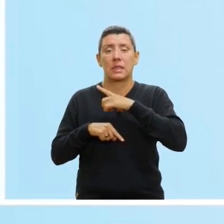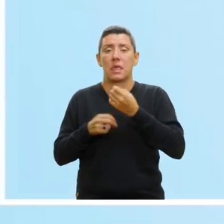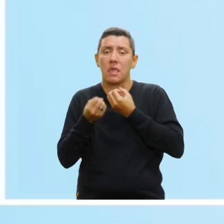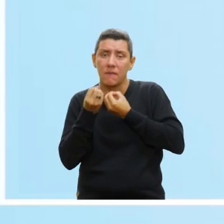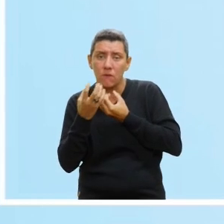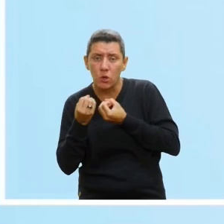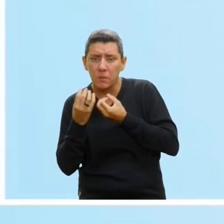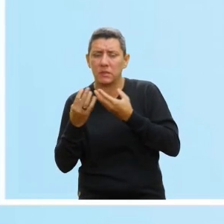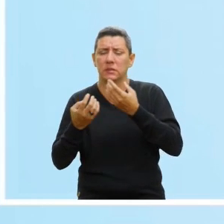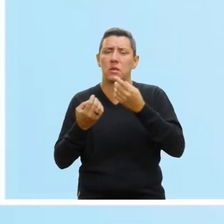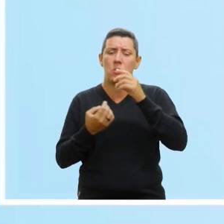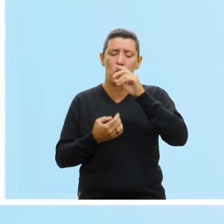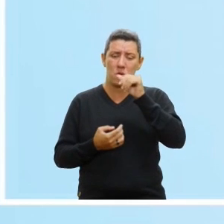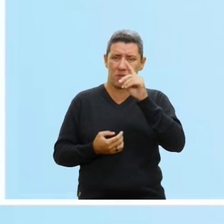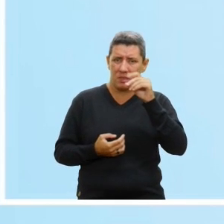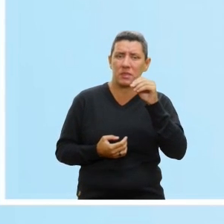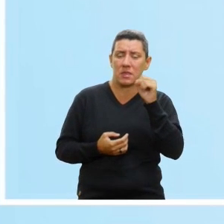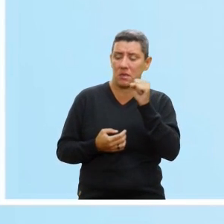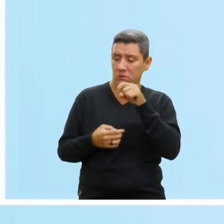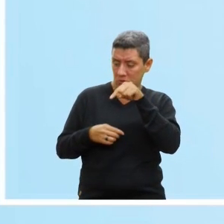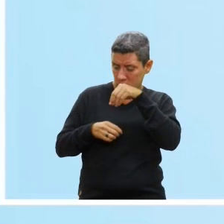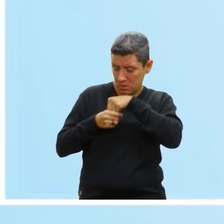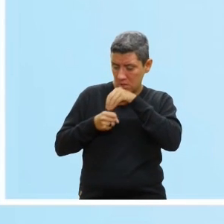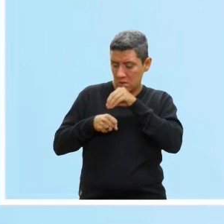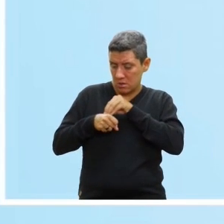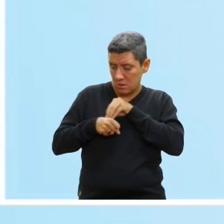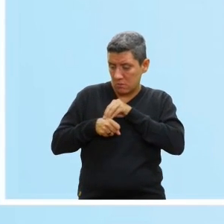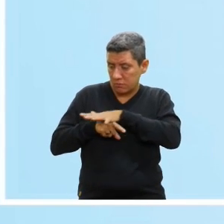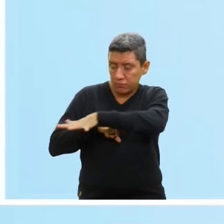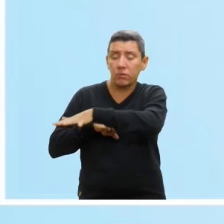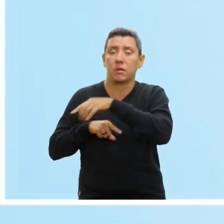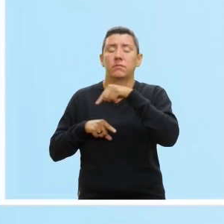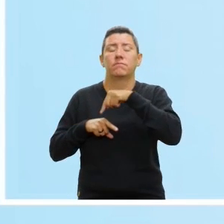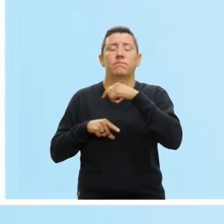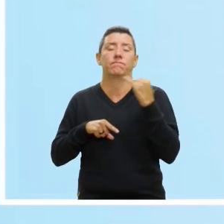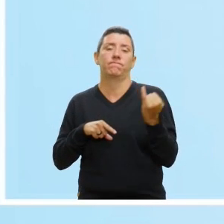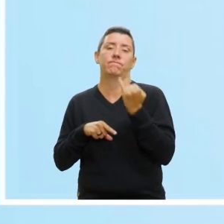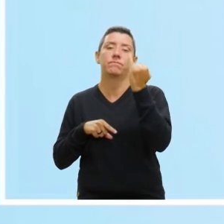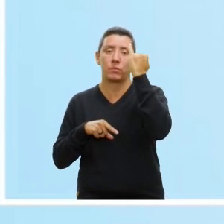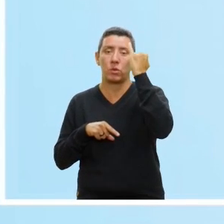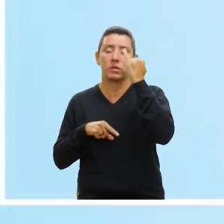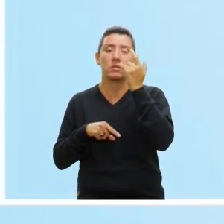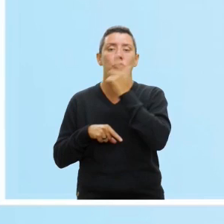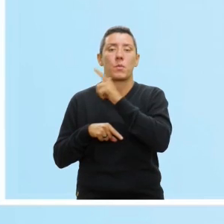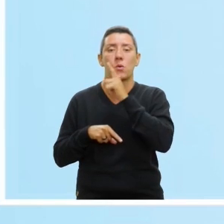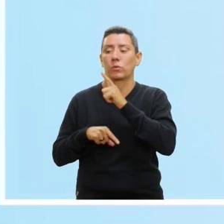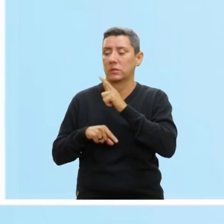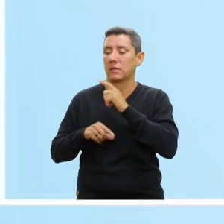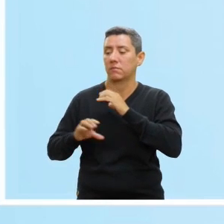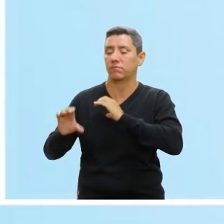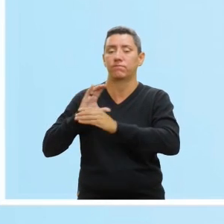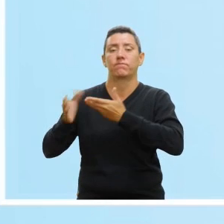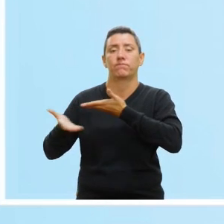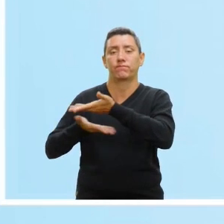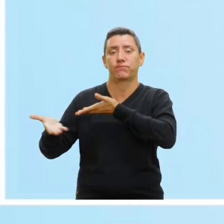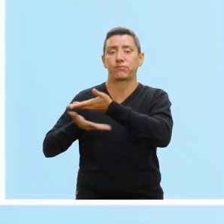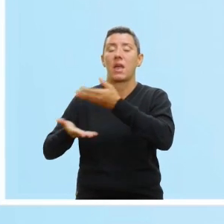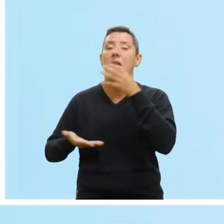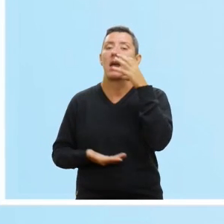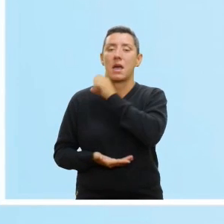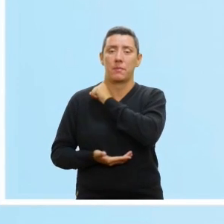informações, né, agregando dados, o DWDM ele se faz totalmente necessário para poder fazer a transmissão de dados.